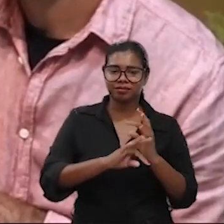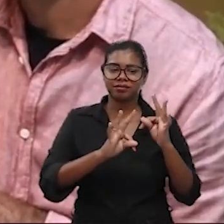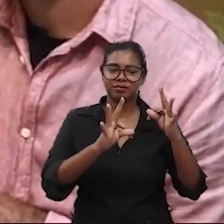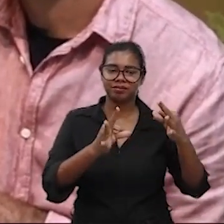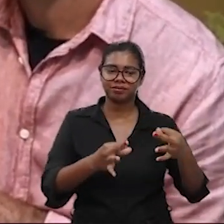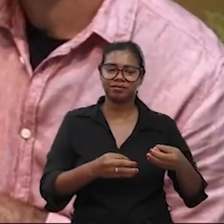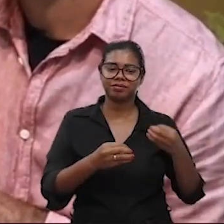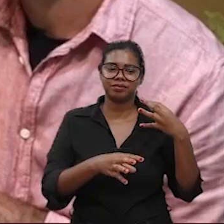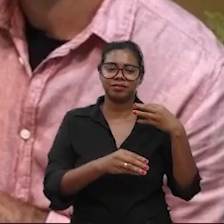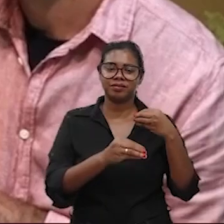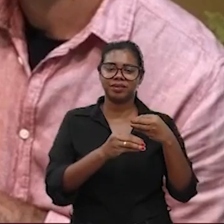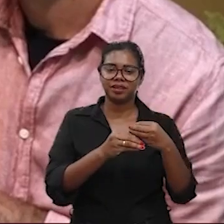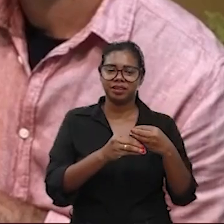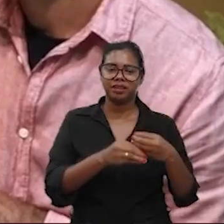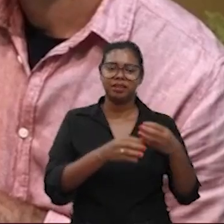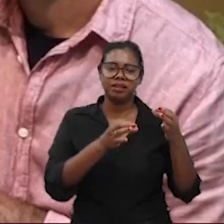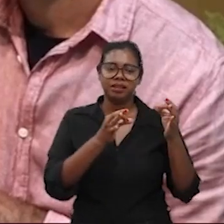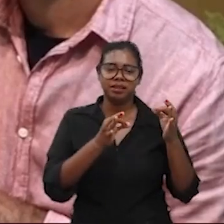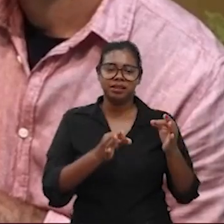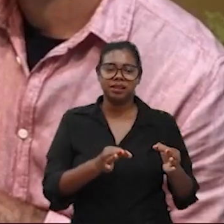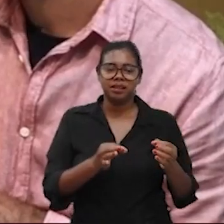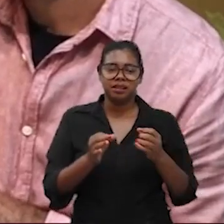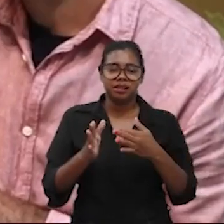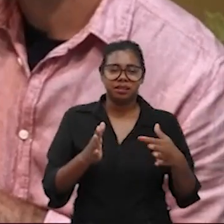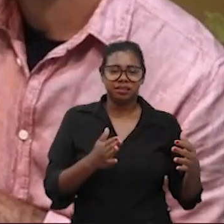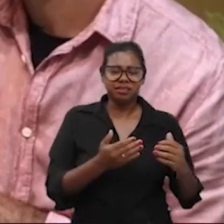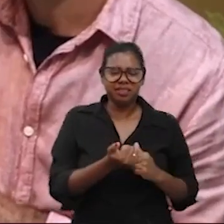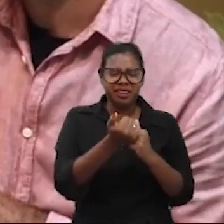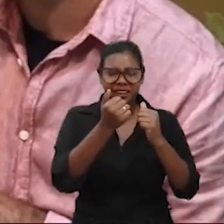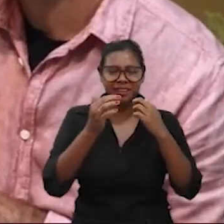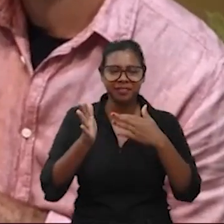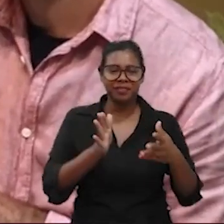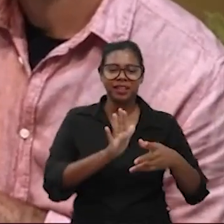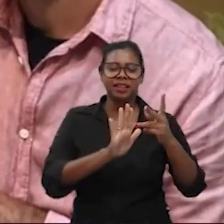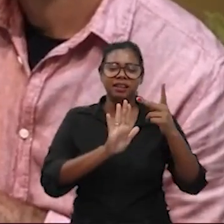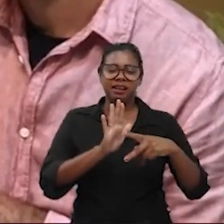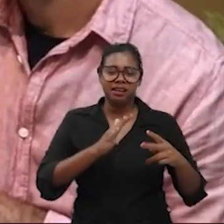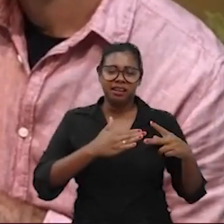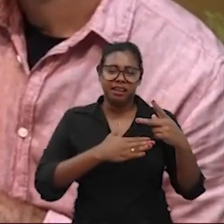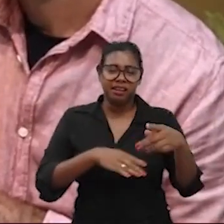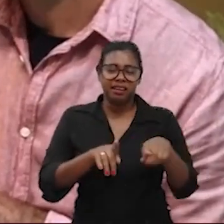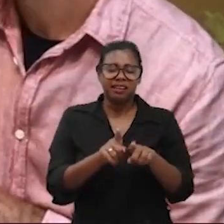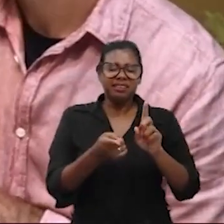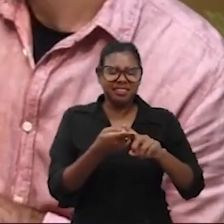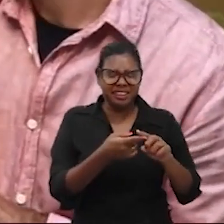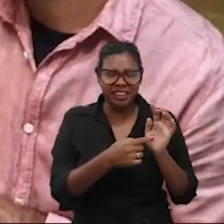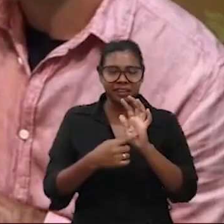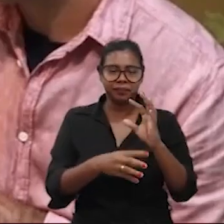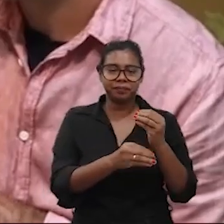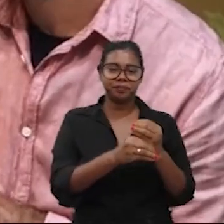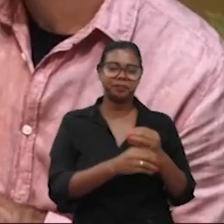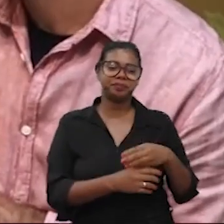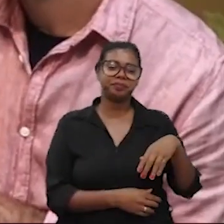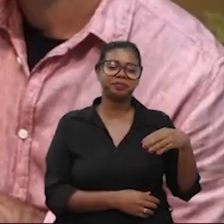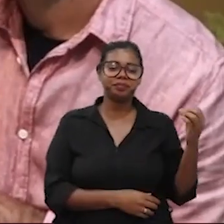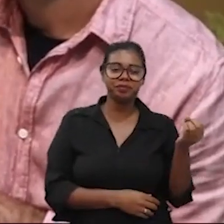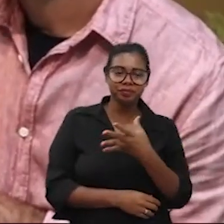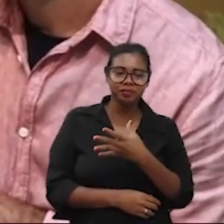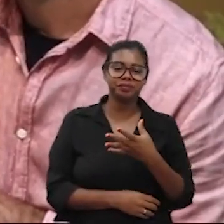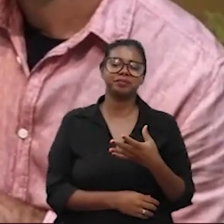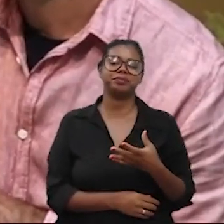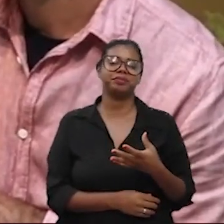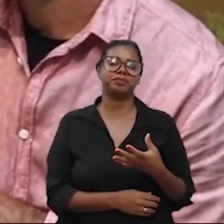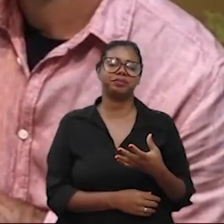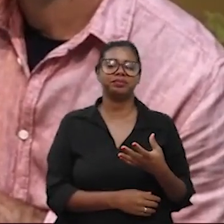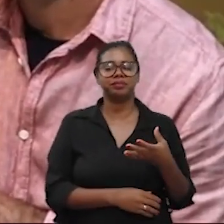que certamente vai ajudar nesse processo e também despertar, né, em novas pessoas, para que